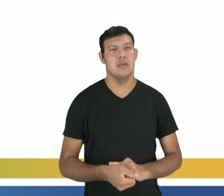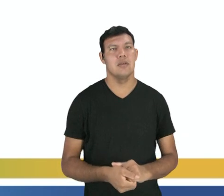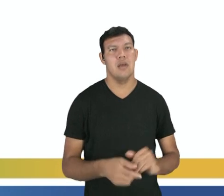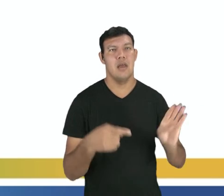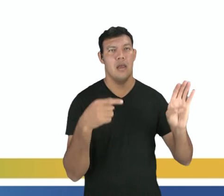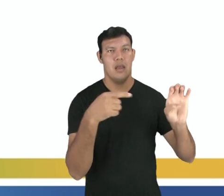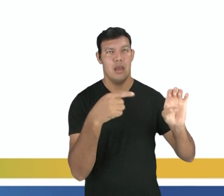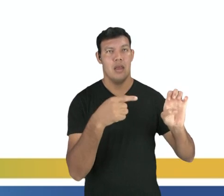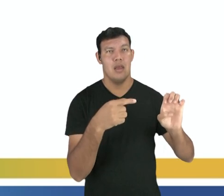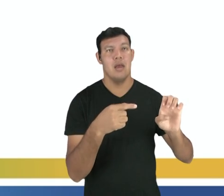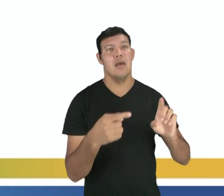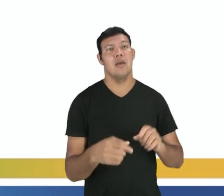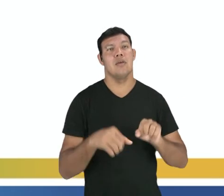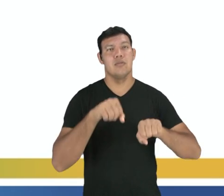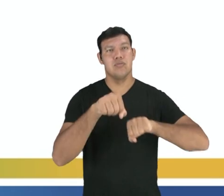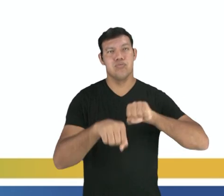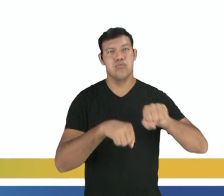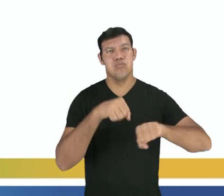Vamos ver?